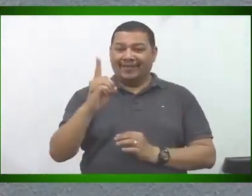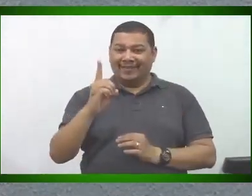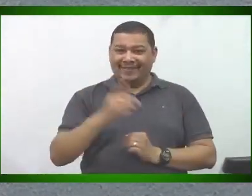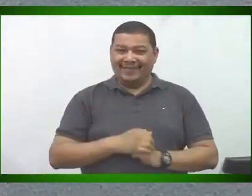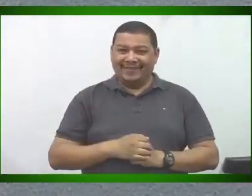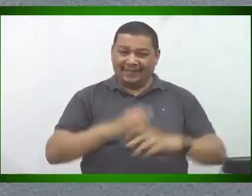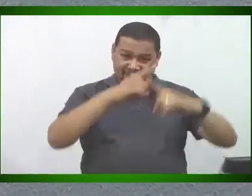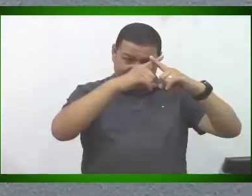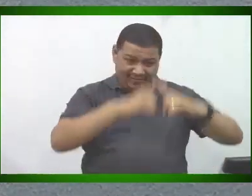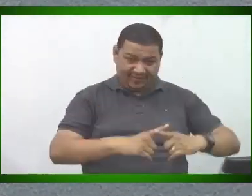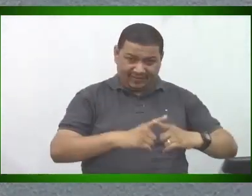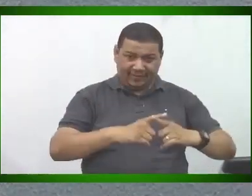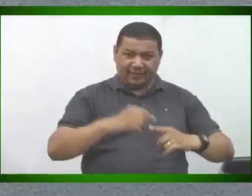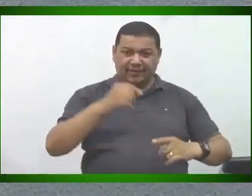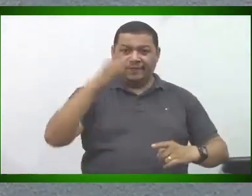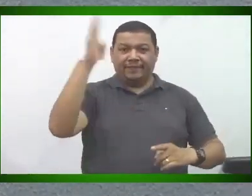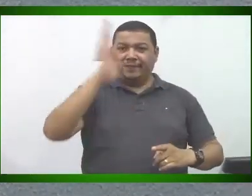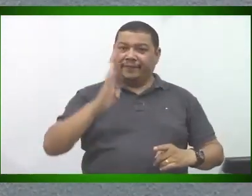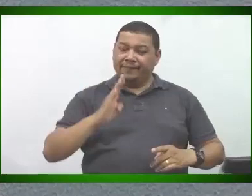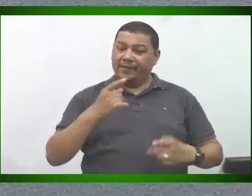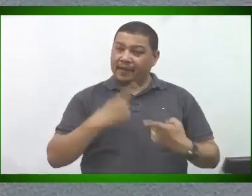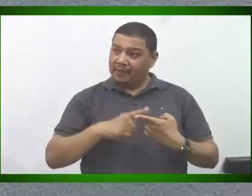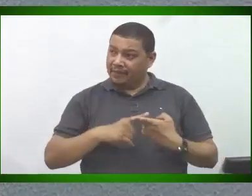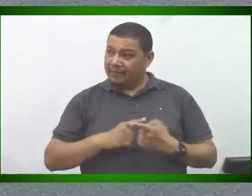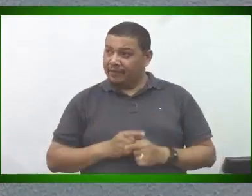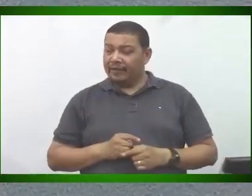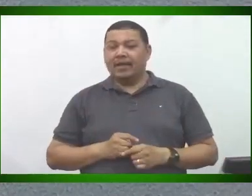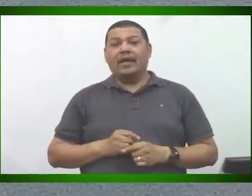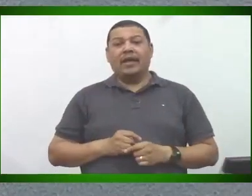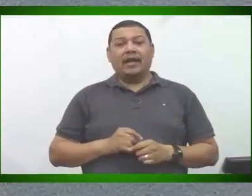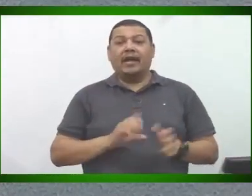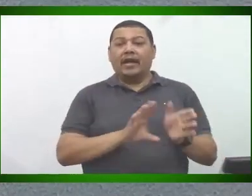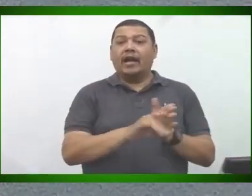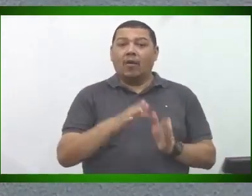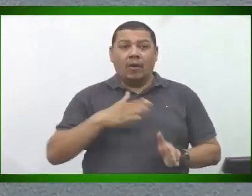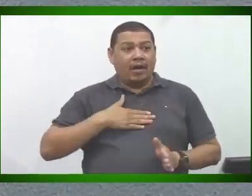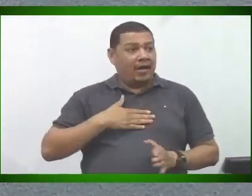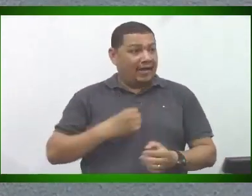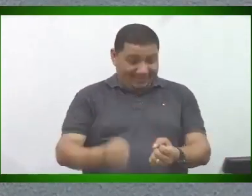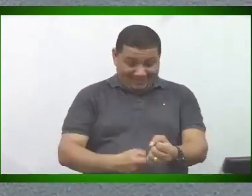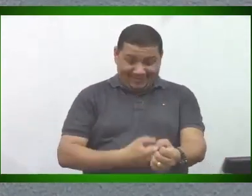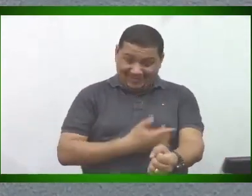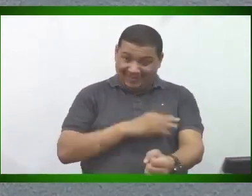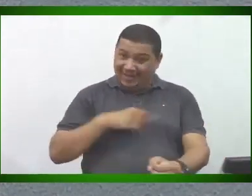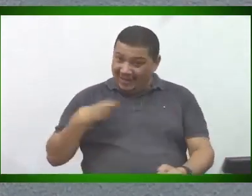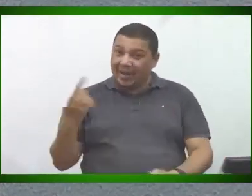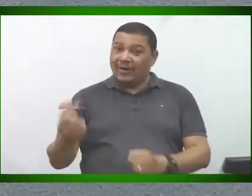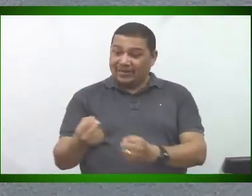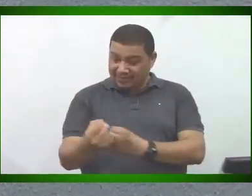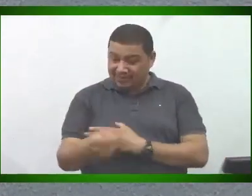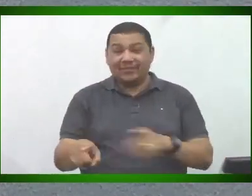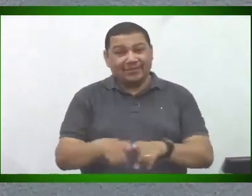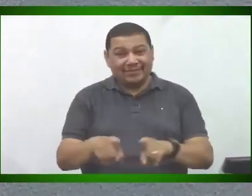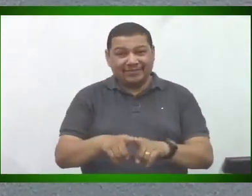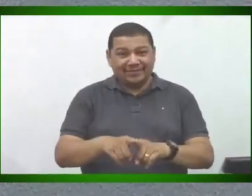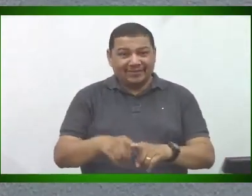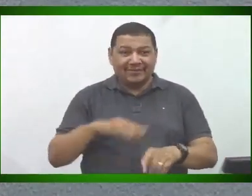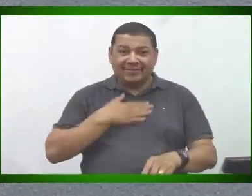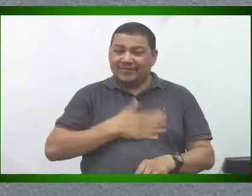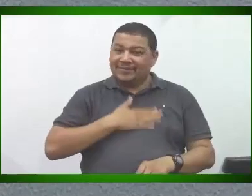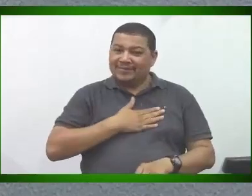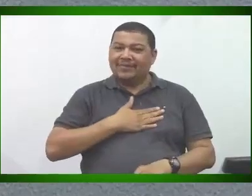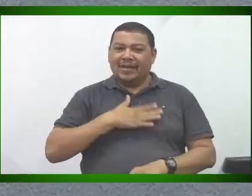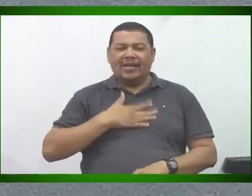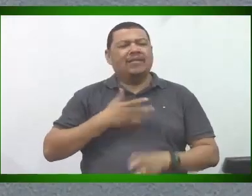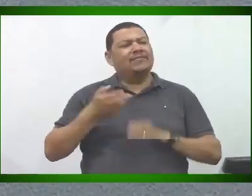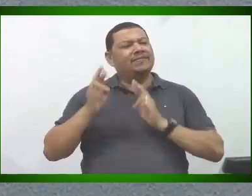disso, porque a equipe nossa, ela é empolgante, e a torcida está junto aí, cobrando, e eu tenho certeza que nós vamos